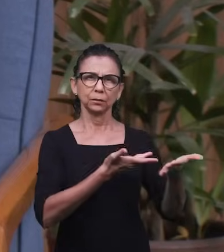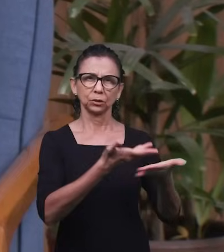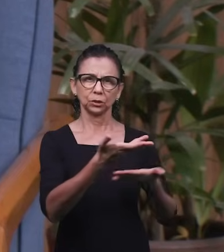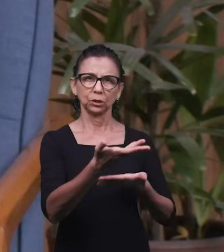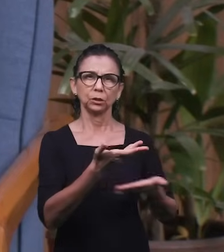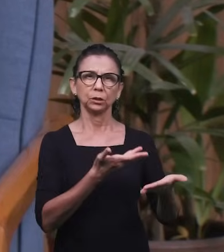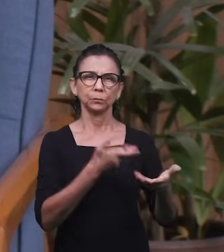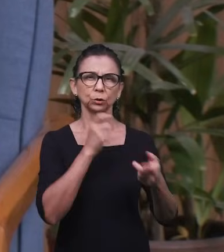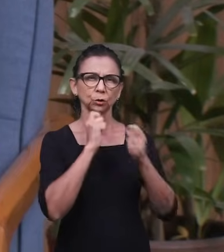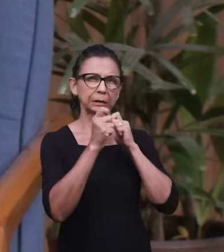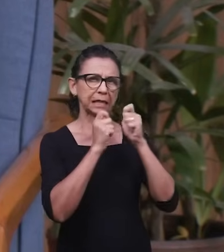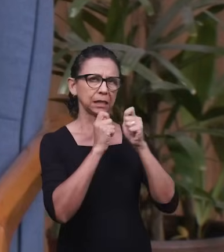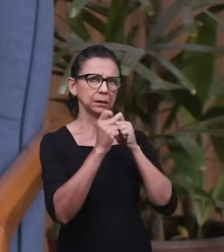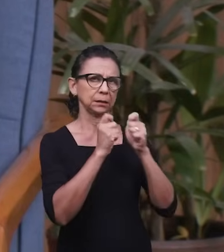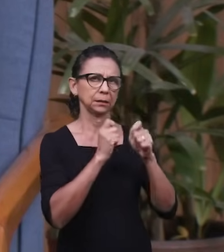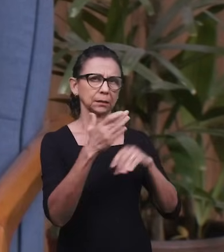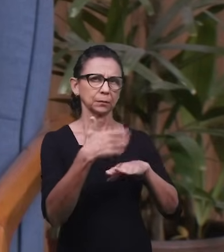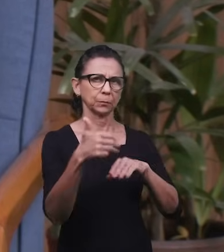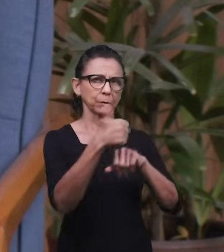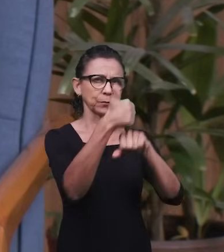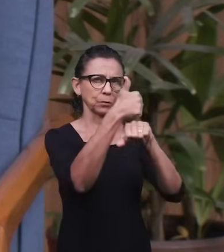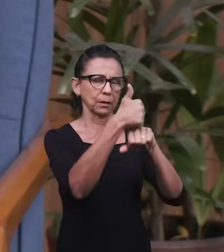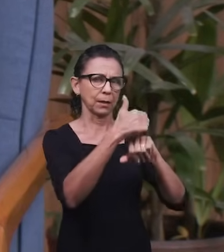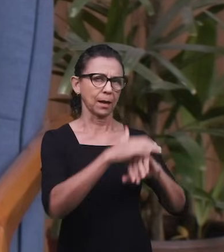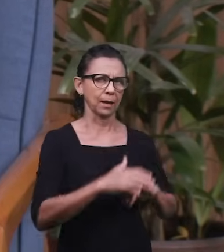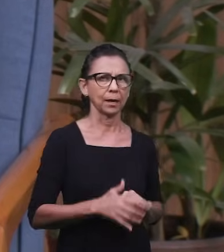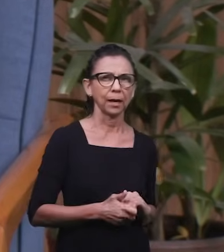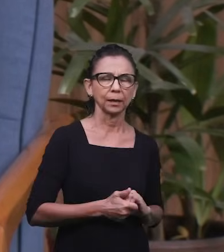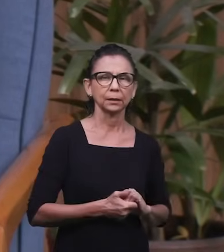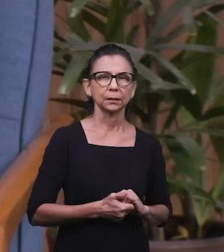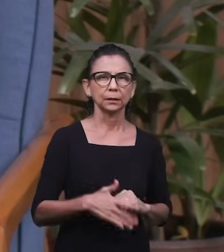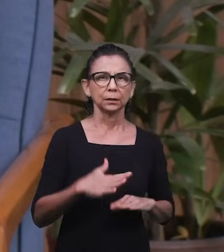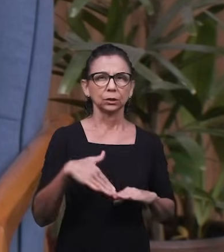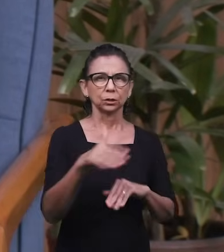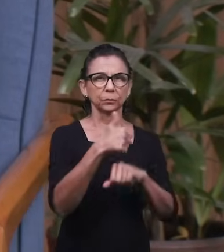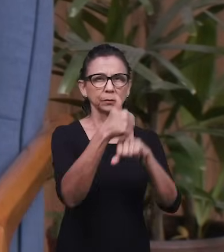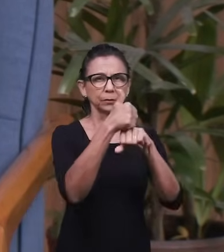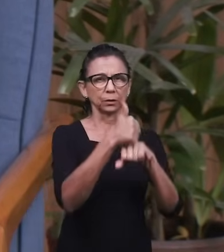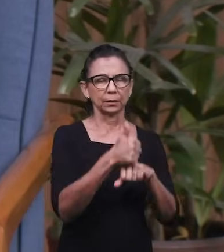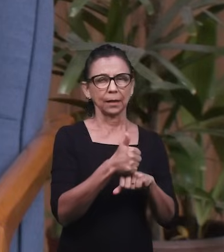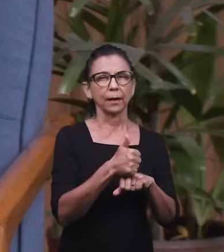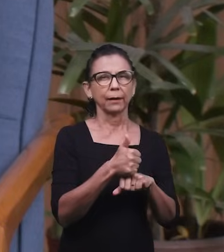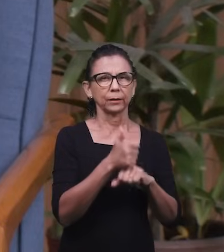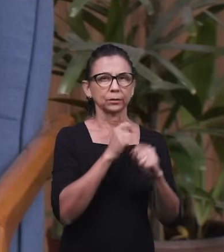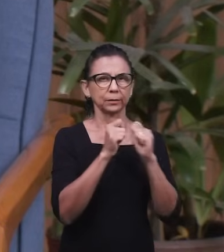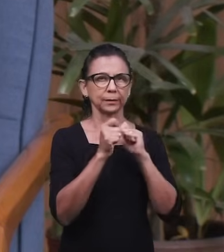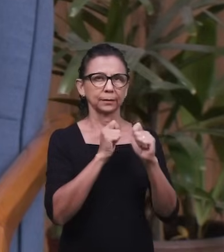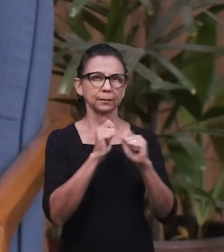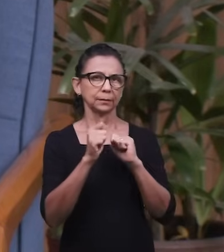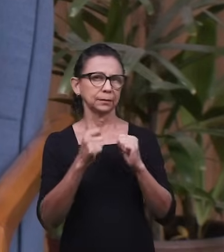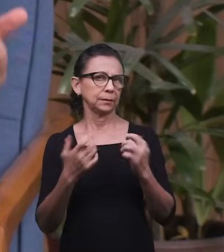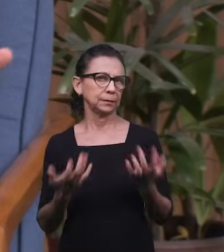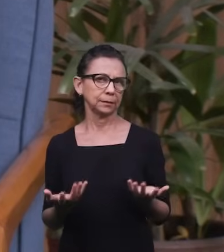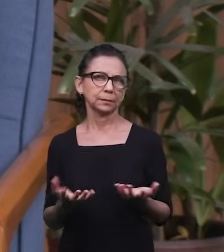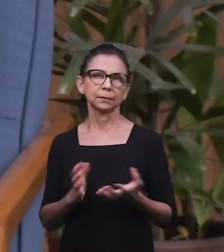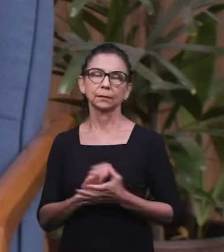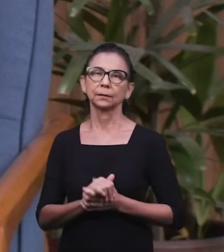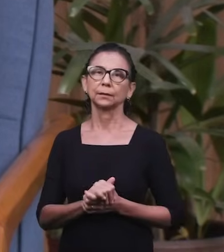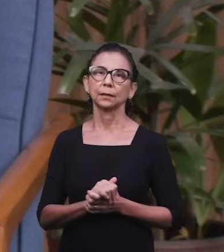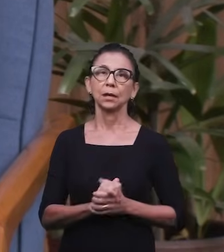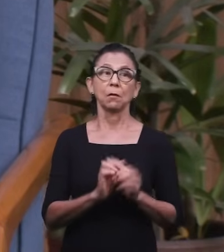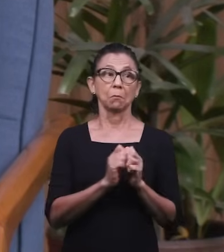as perguntas, né, os pedidos, né, dos profissionais de imprensa que eles tiveram, e foi um